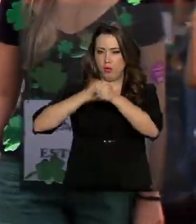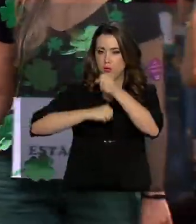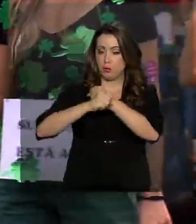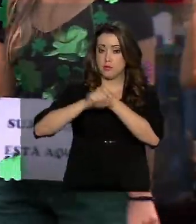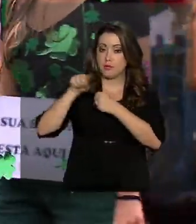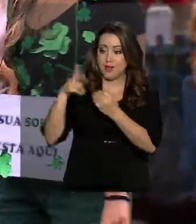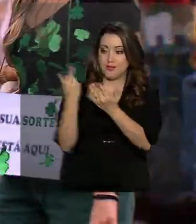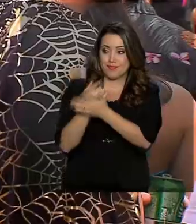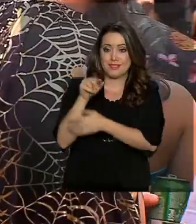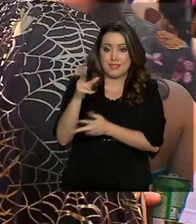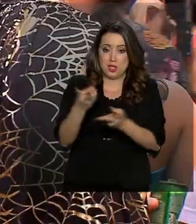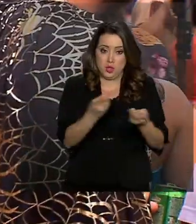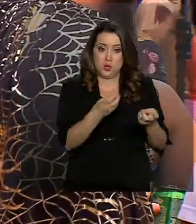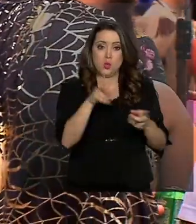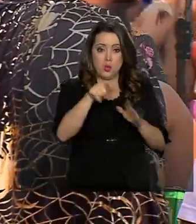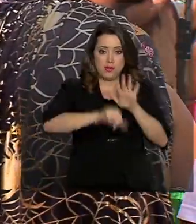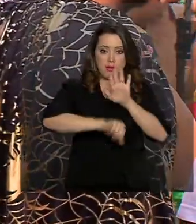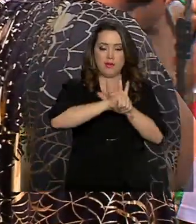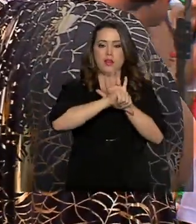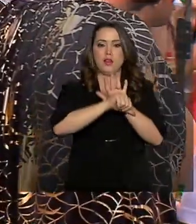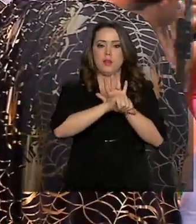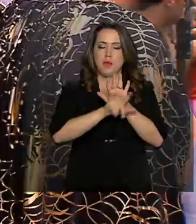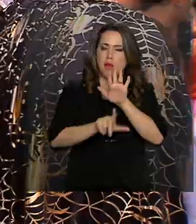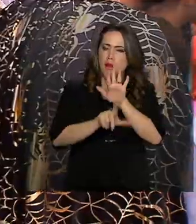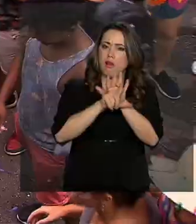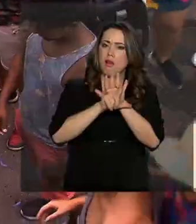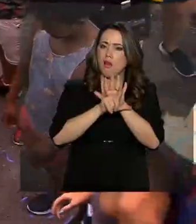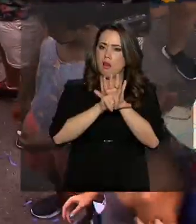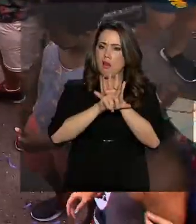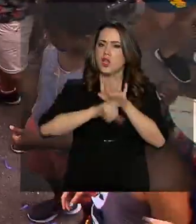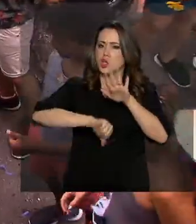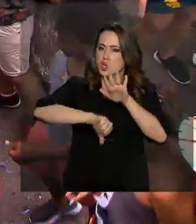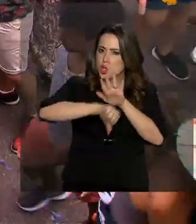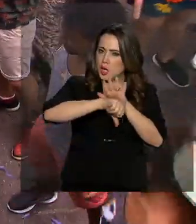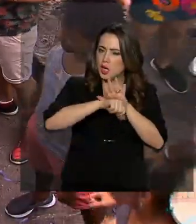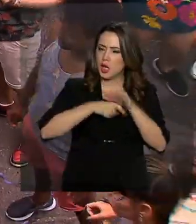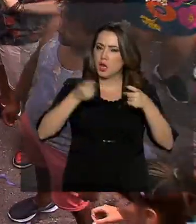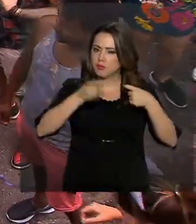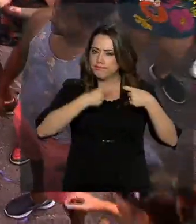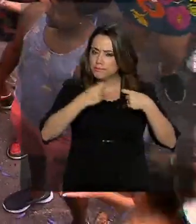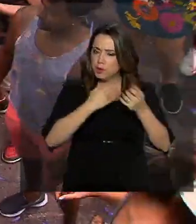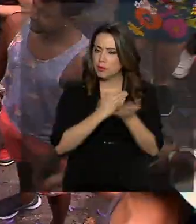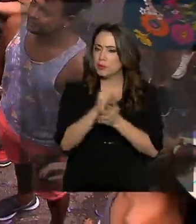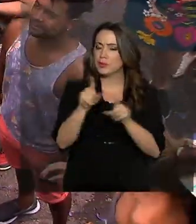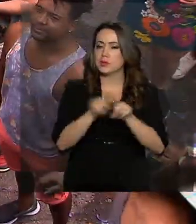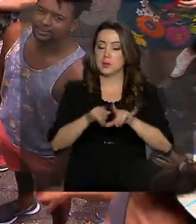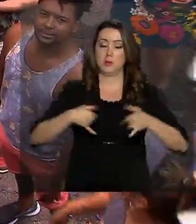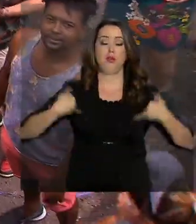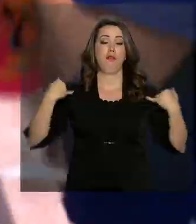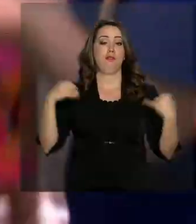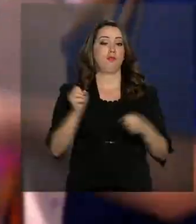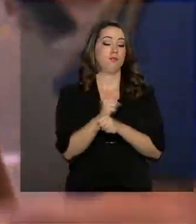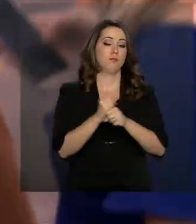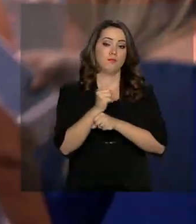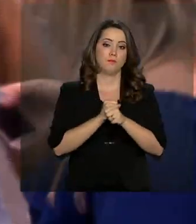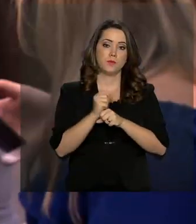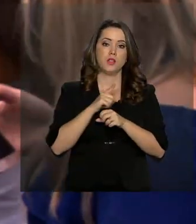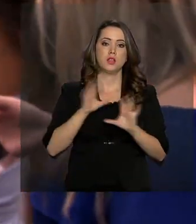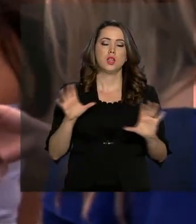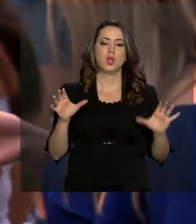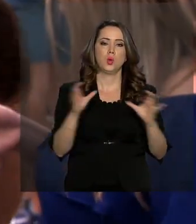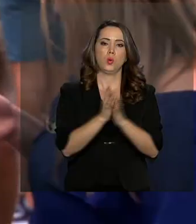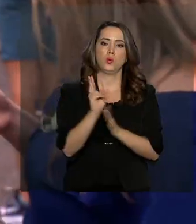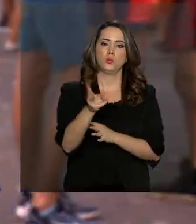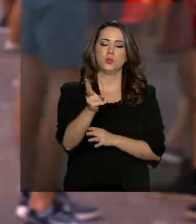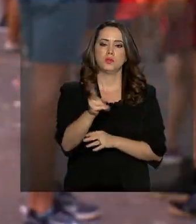é considerado crime. A lei de importunação sexual estreou também na maior festa de rua deste ano. E tem bloco